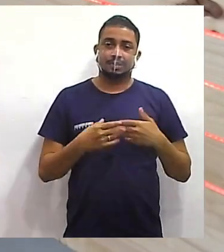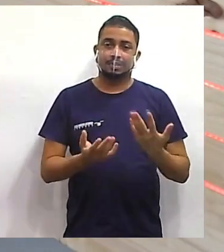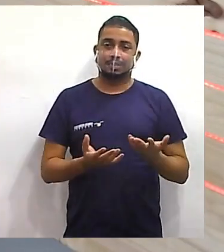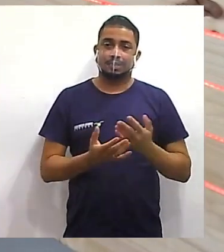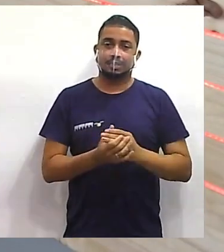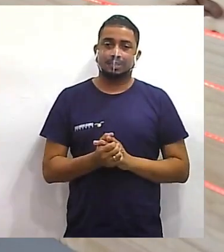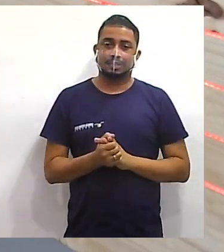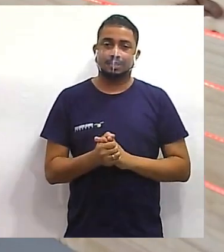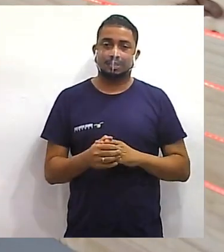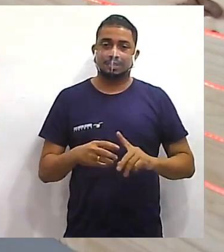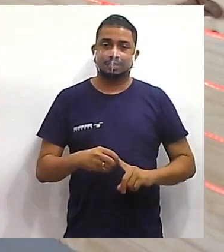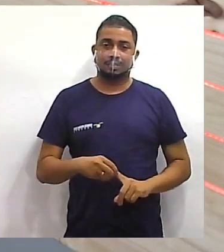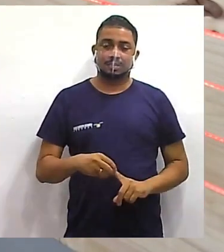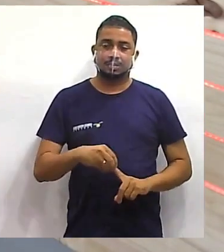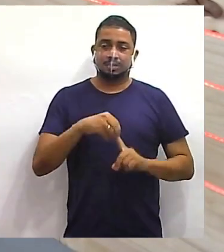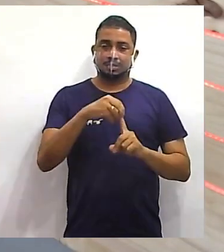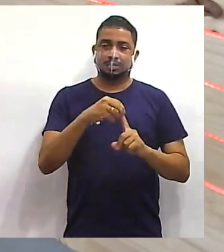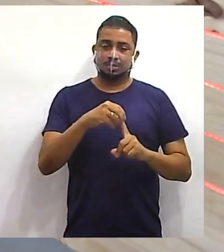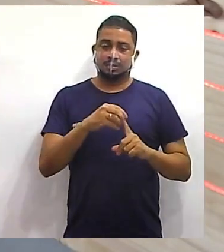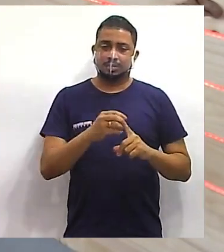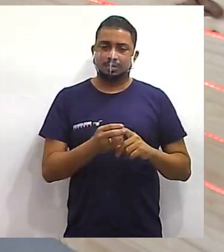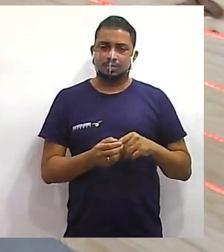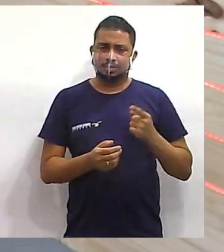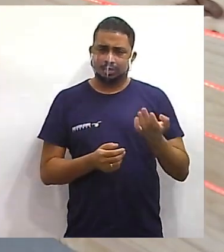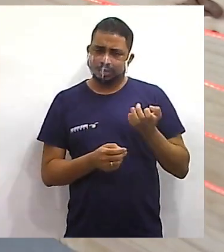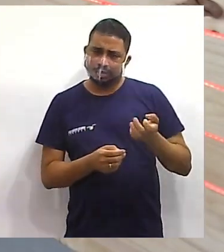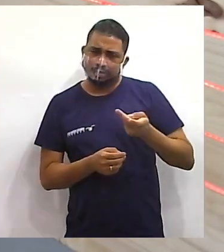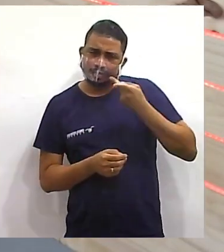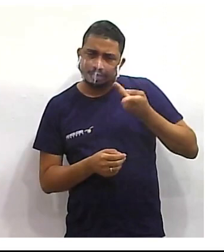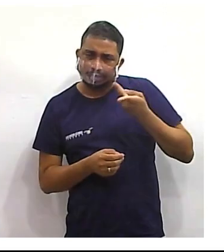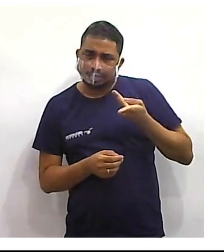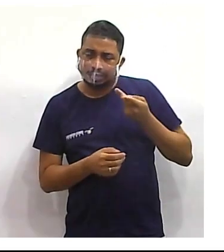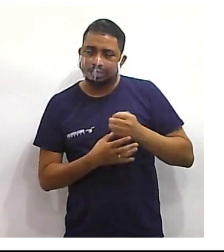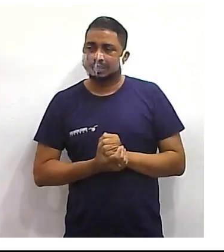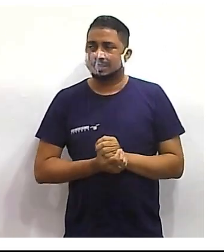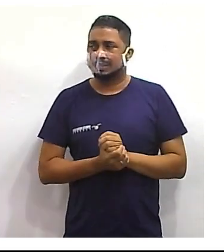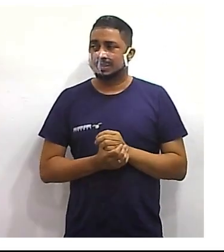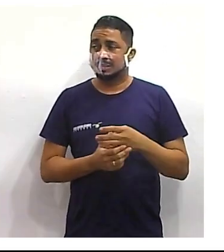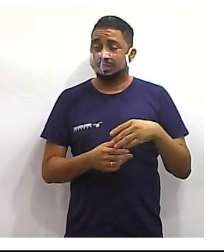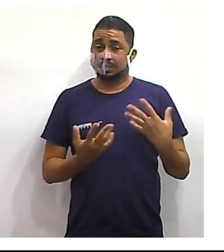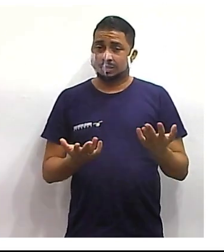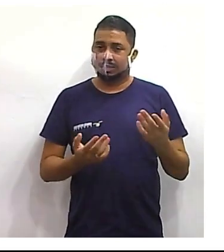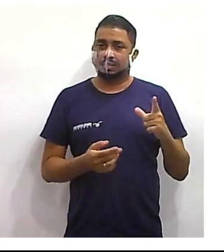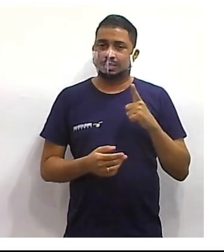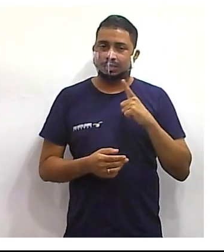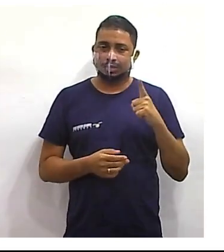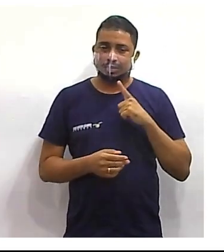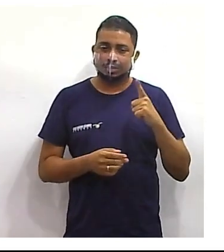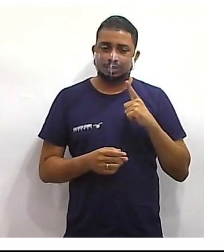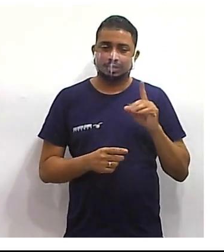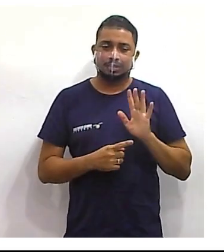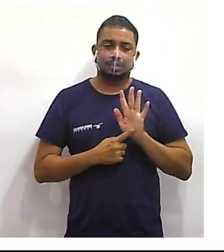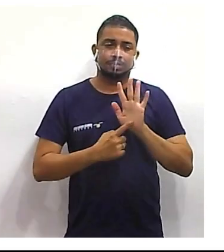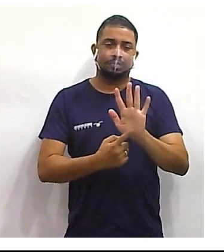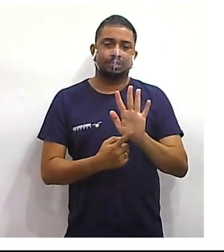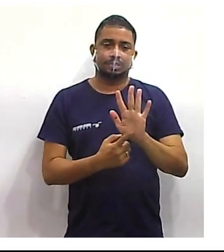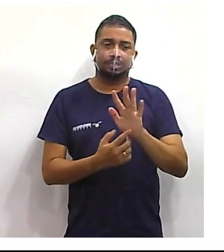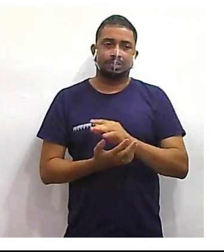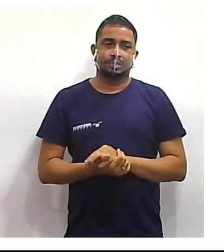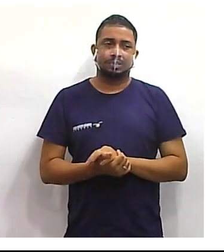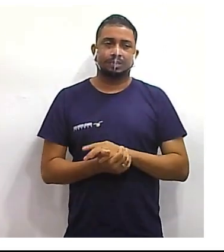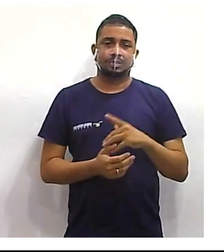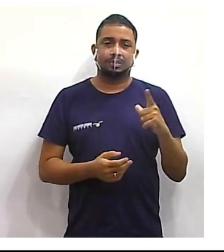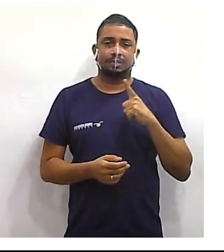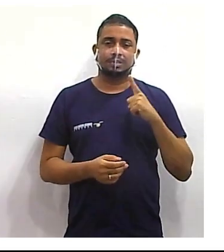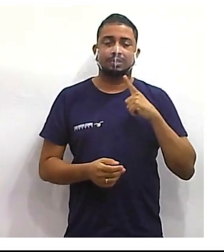a unidade executora. Você vai querer falar um pouquinho sobre isso? A gente trouxe, né, essa imagem só para trazer um pouquinho